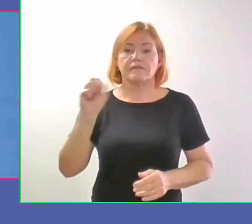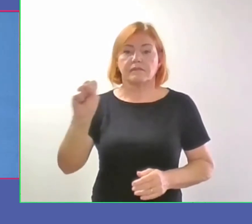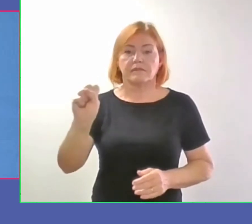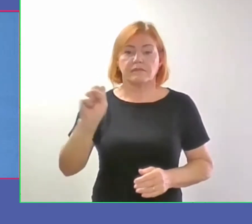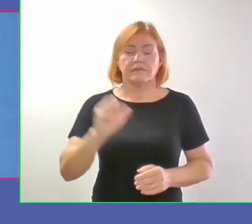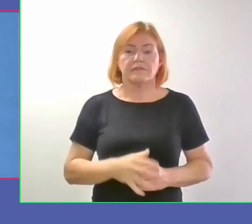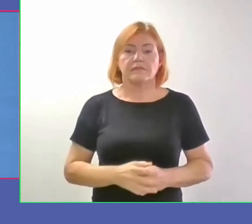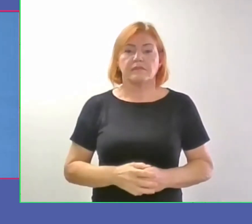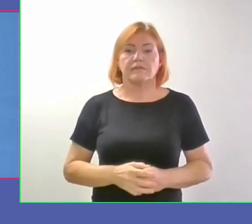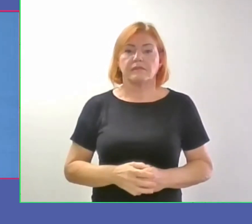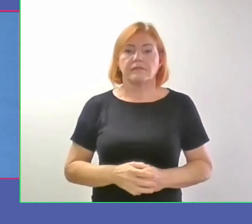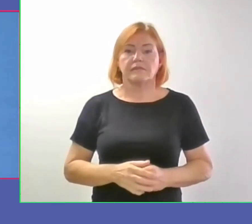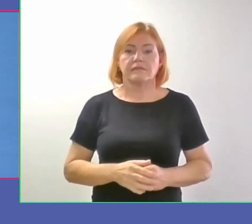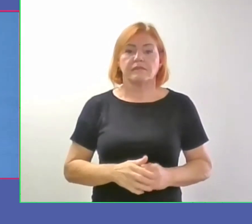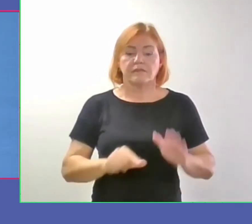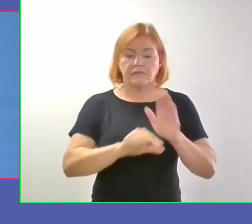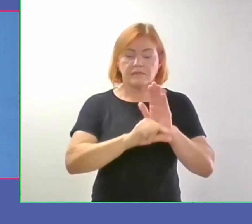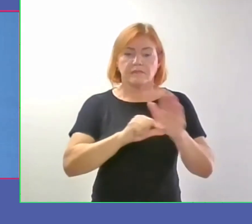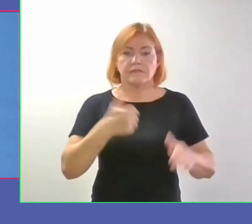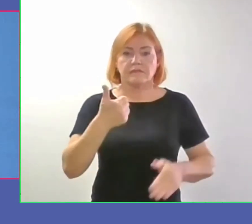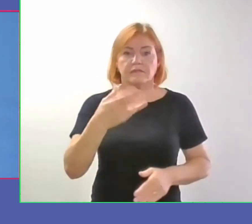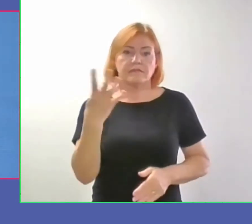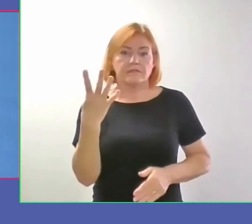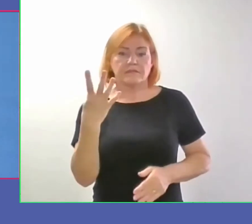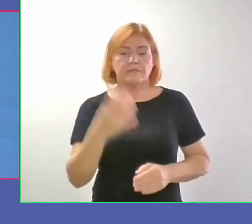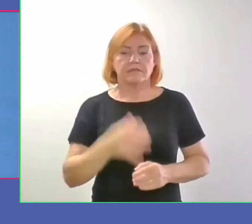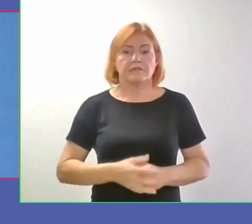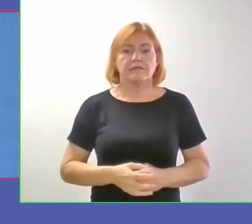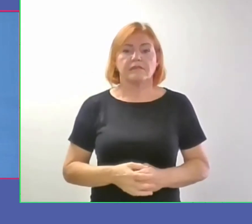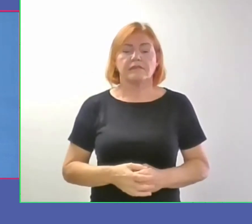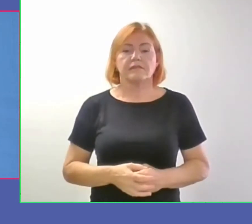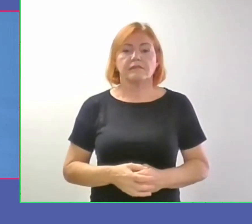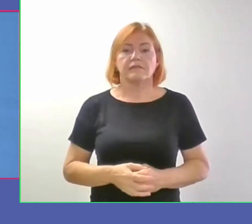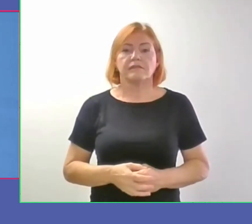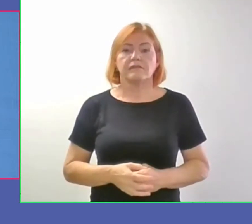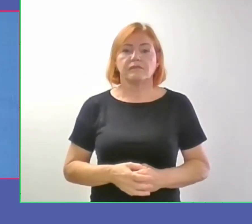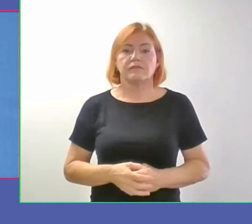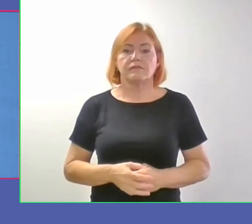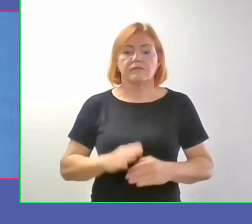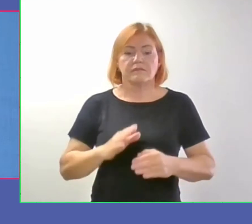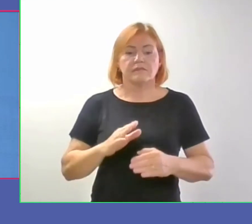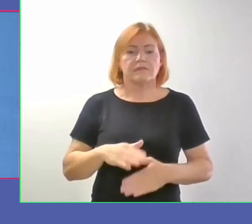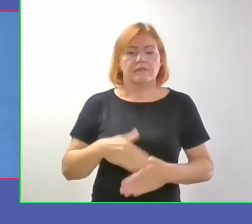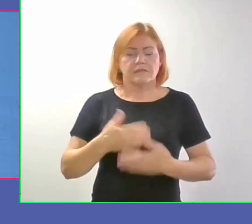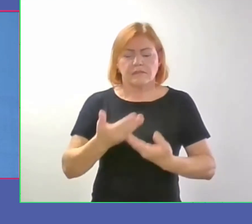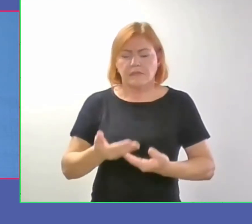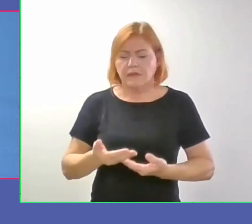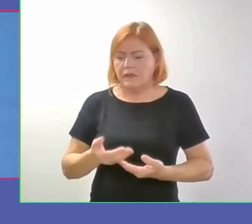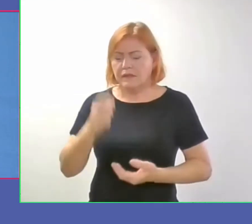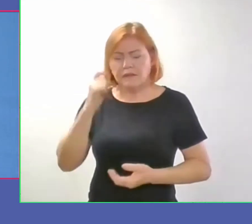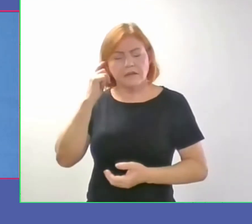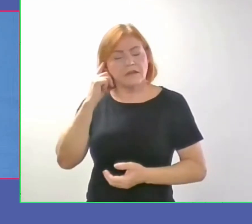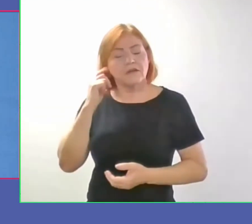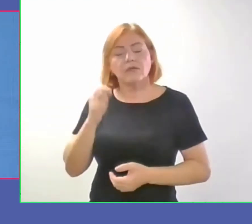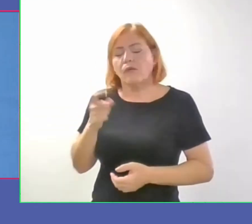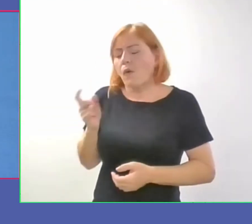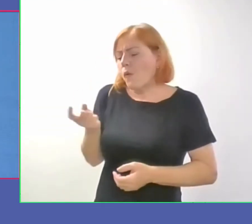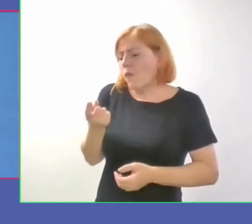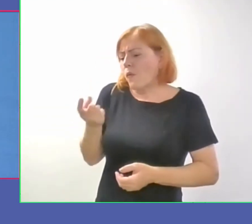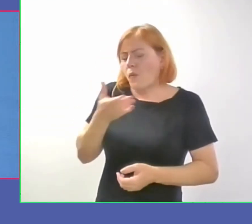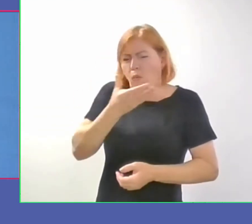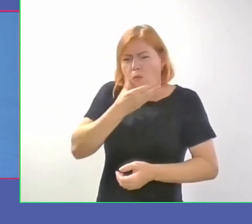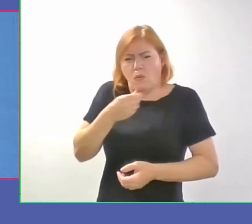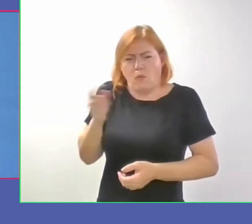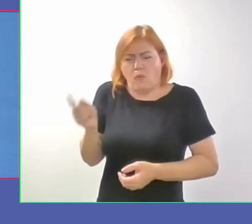Versículo 14. Então o Eterno exclamará: aterrai, aterrai,